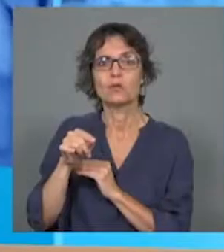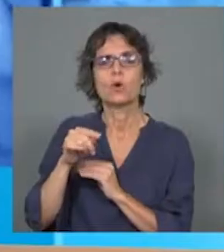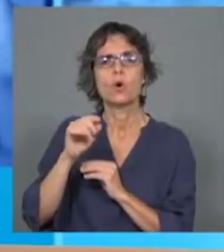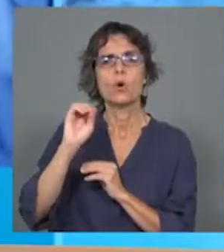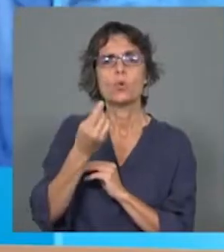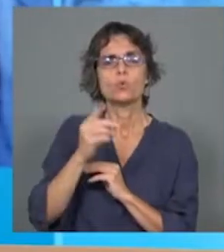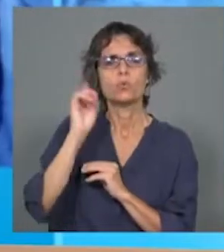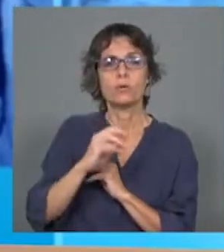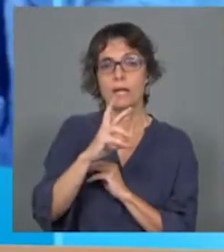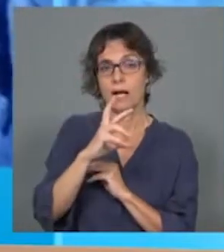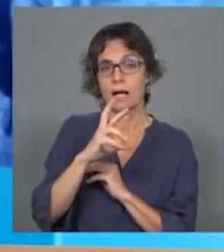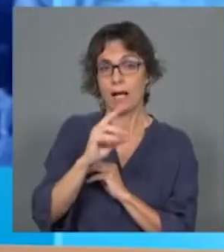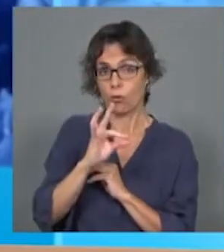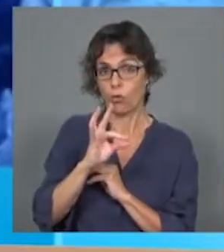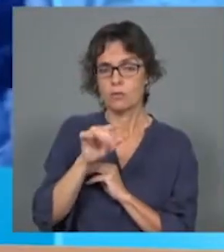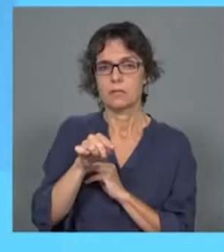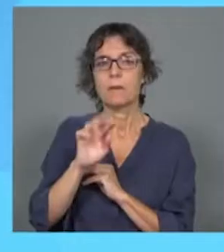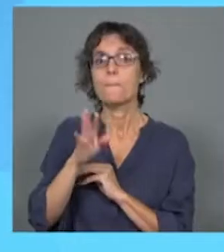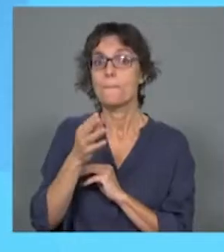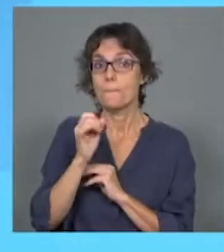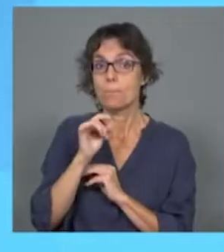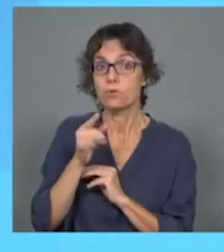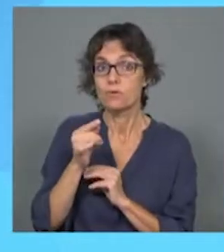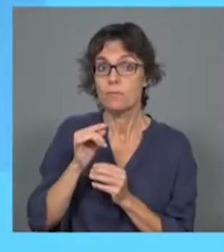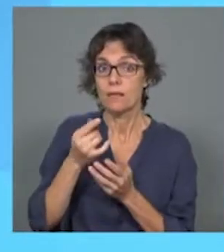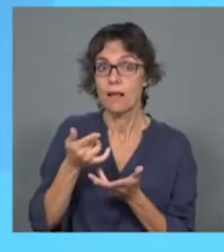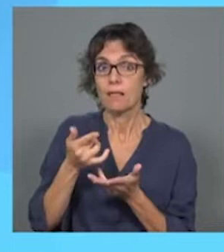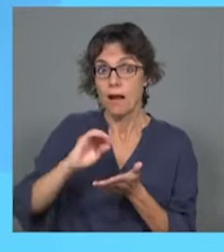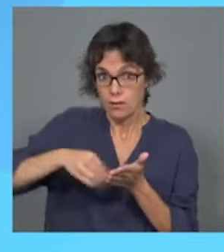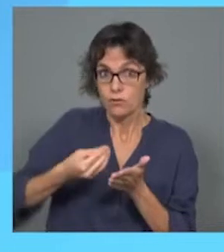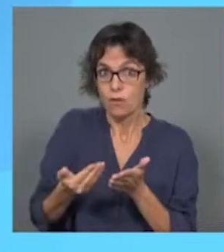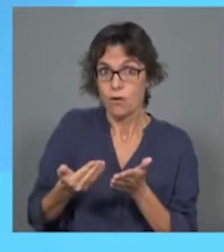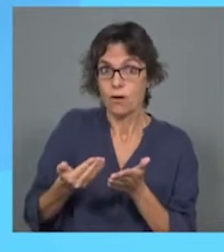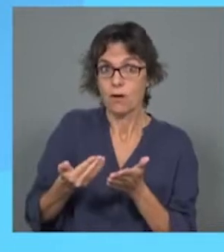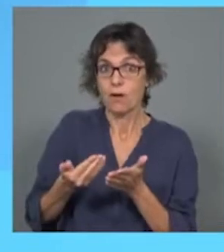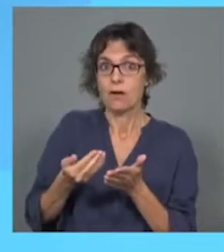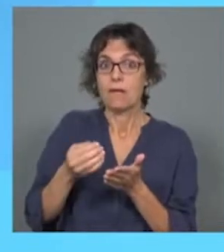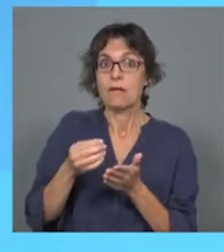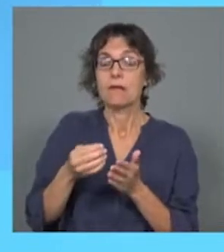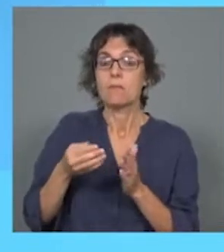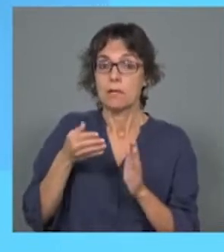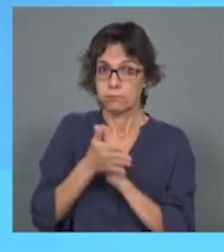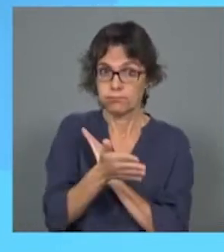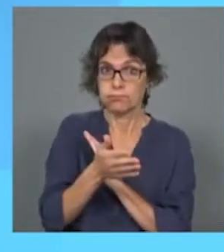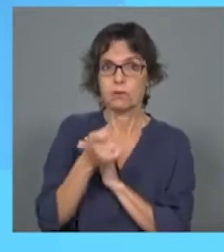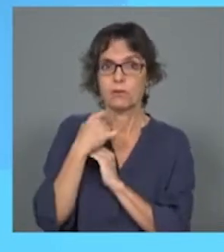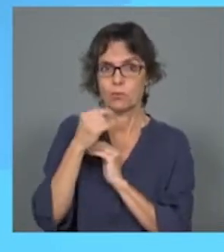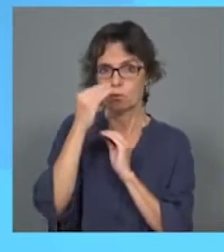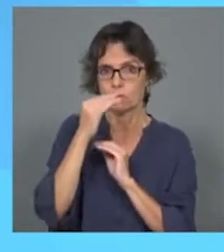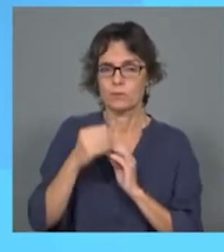de outubro, mas ainda é possível realizar inscrições para a frequência da